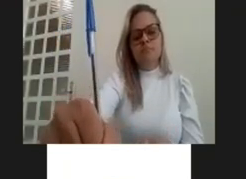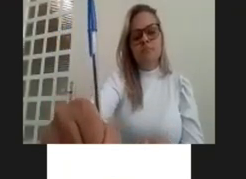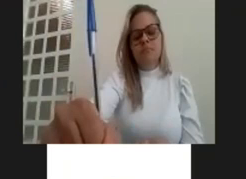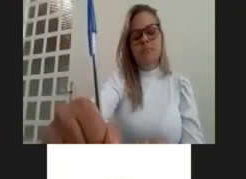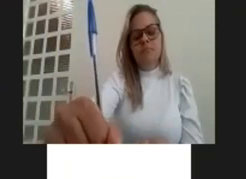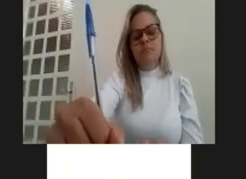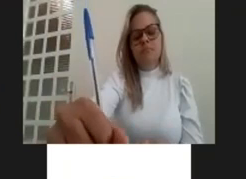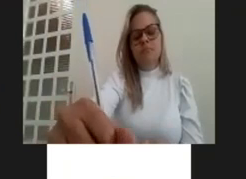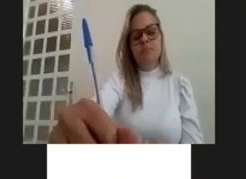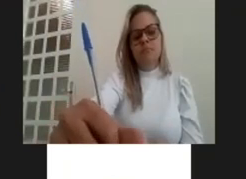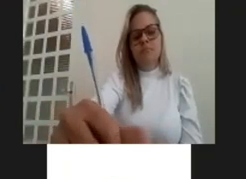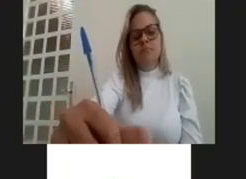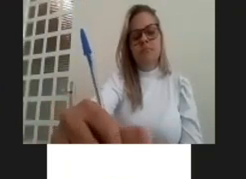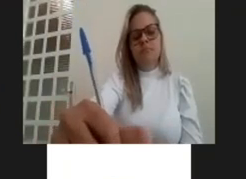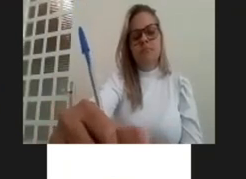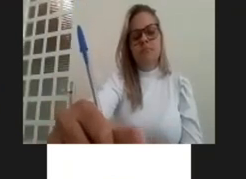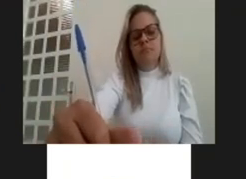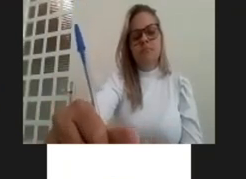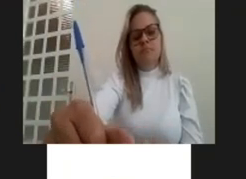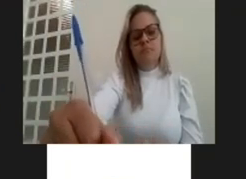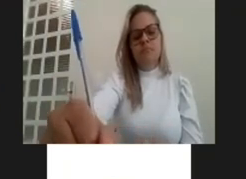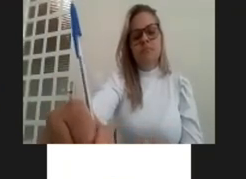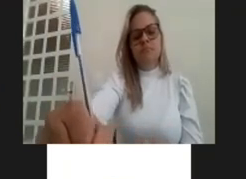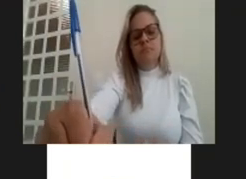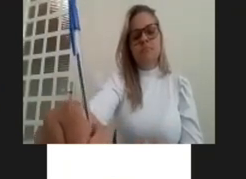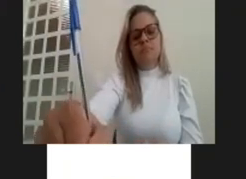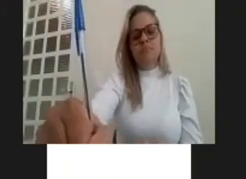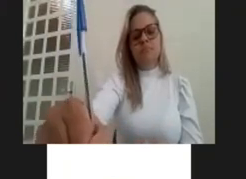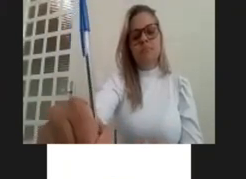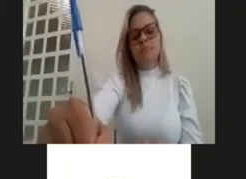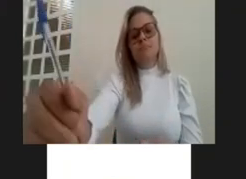né? E eu falei, caramba, né? Tipo, sempre as pessoas